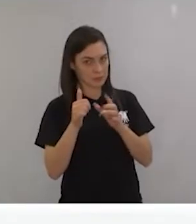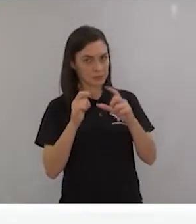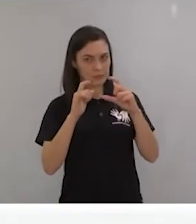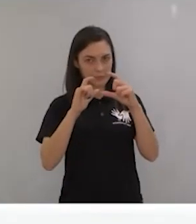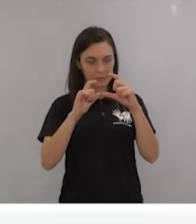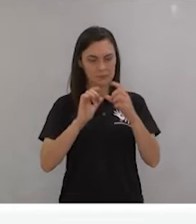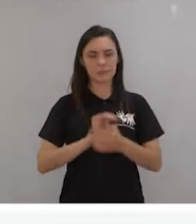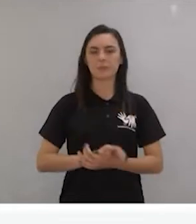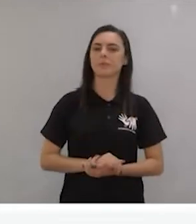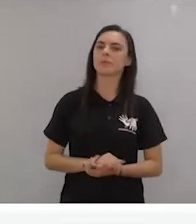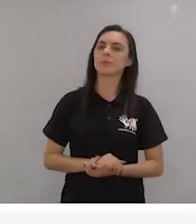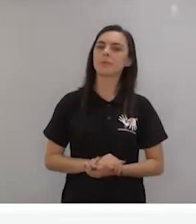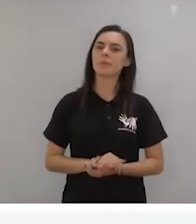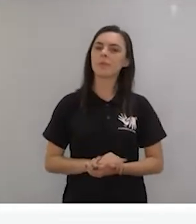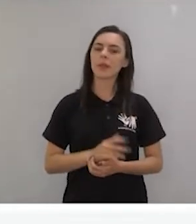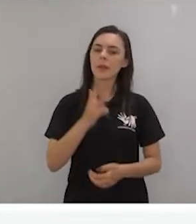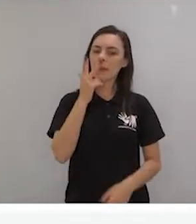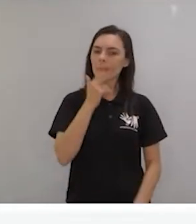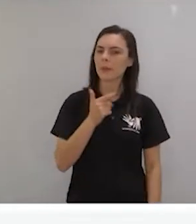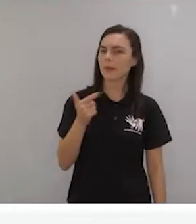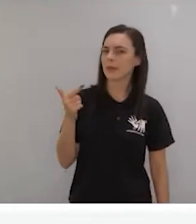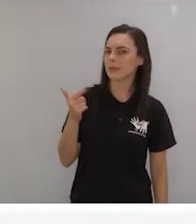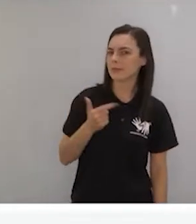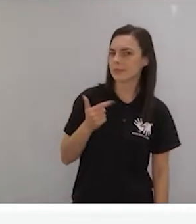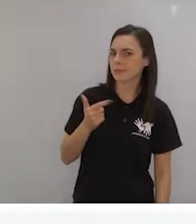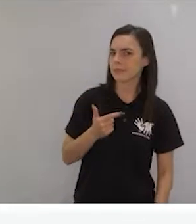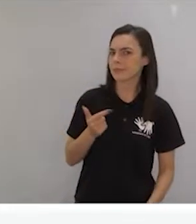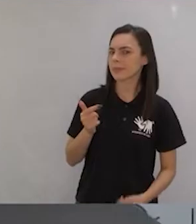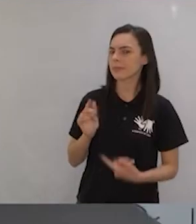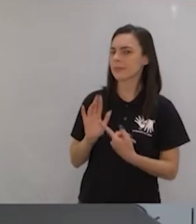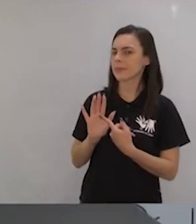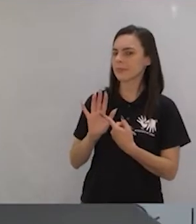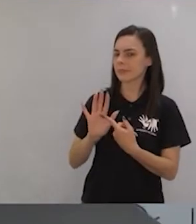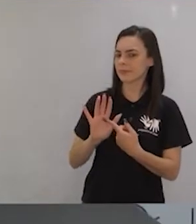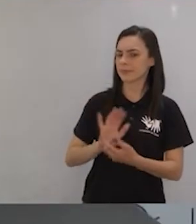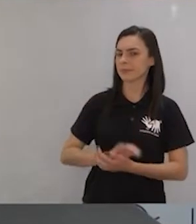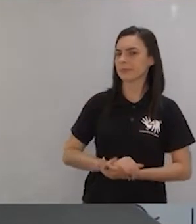essa é a primeira. Primeiro. Depois, eu acho que a segunda é esta daqui.